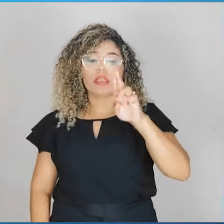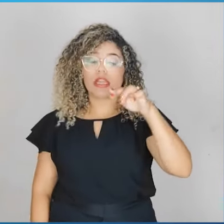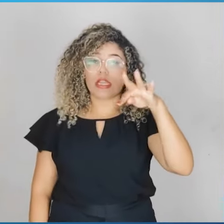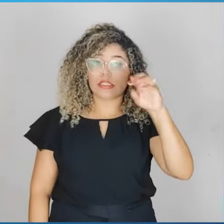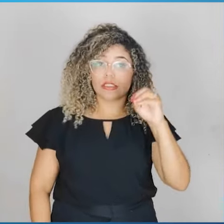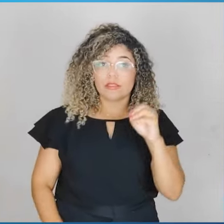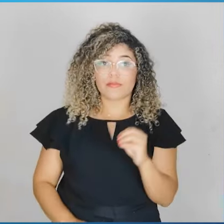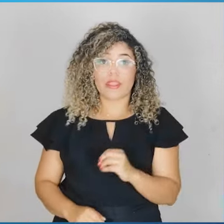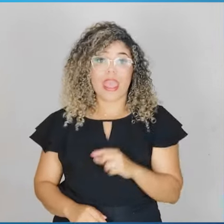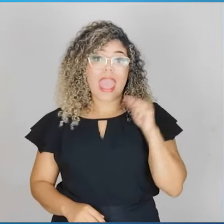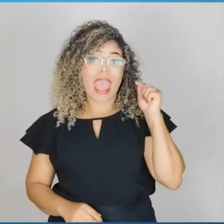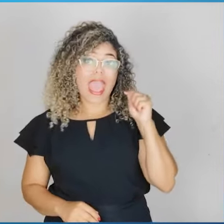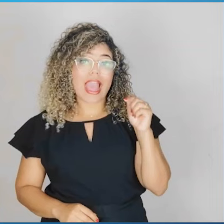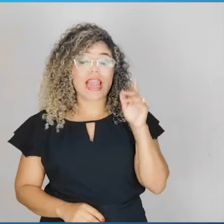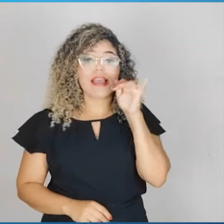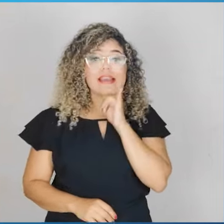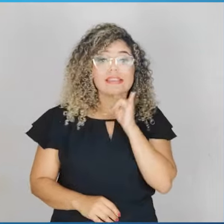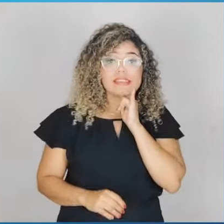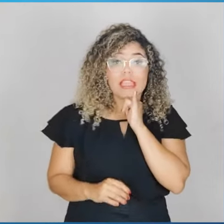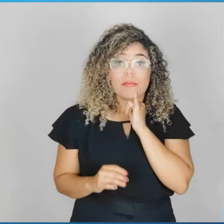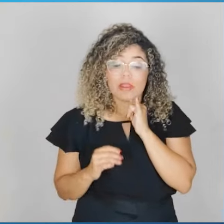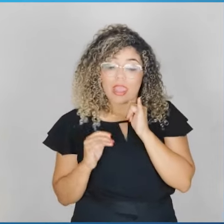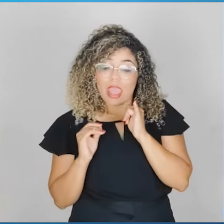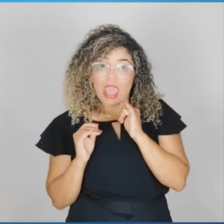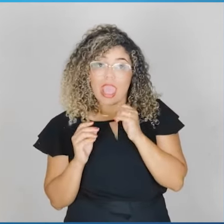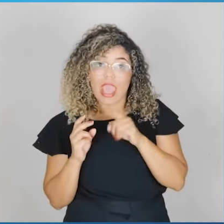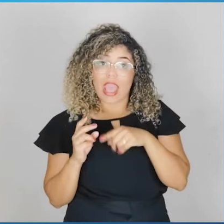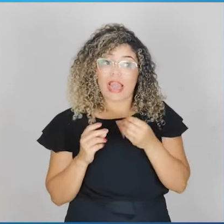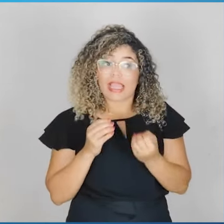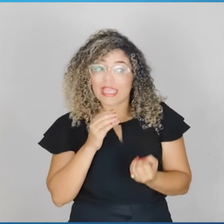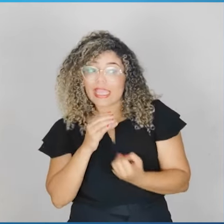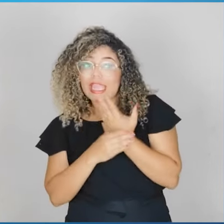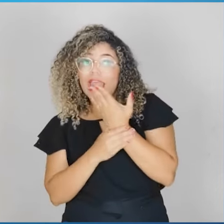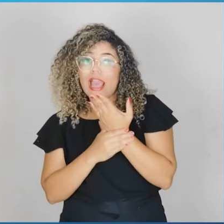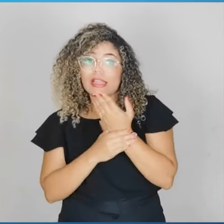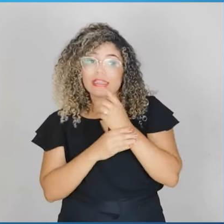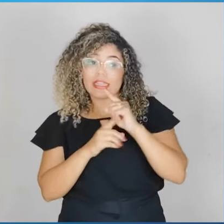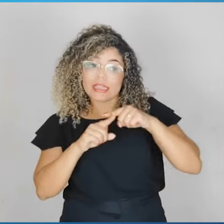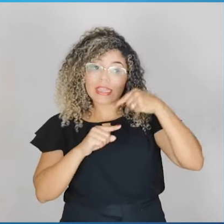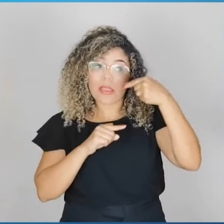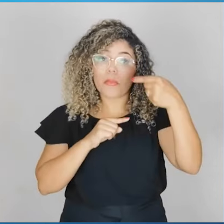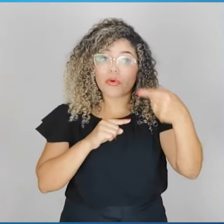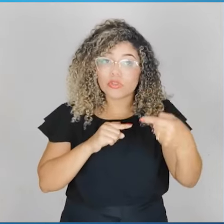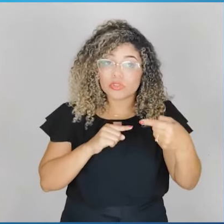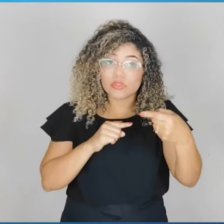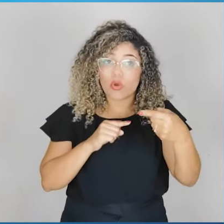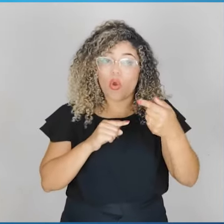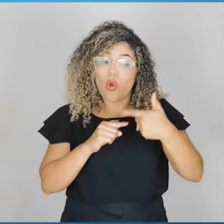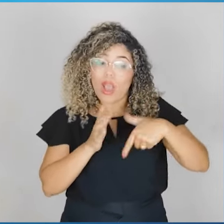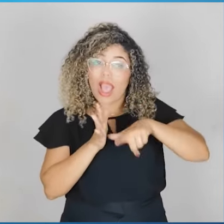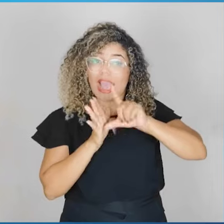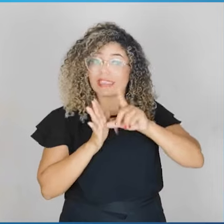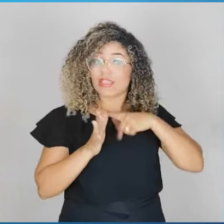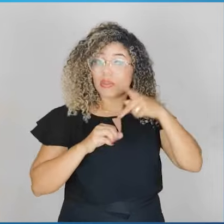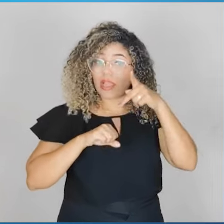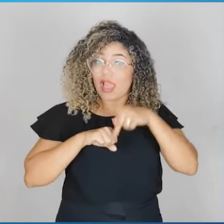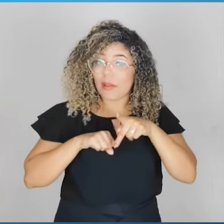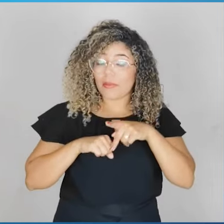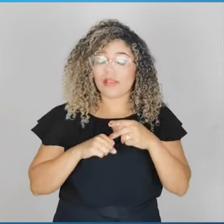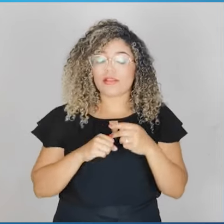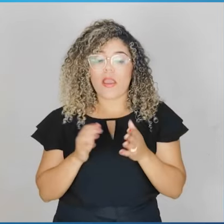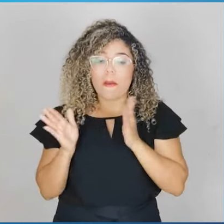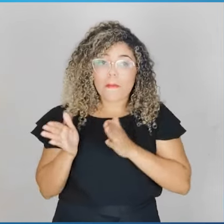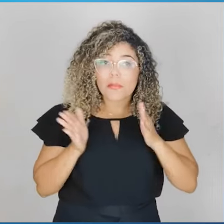A rocha metamórfica, ela só é formada a partir de outra rocha, sedimentar ou magmática, devido a esse processo de alta